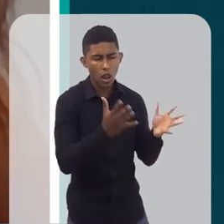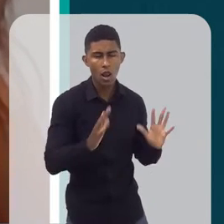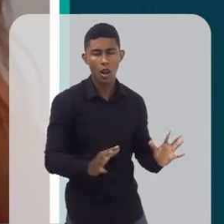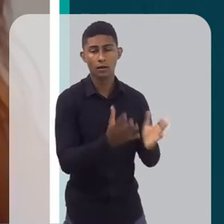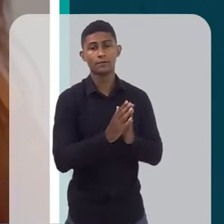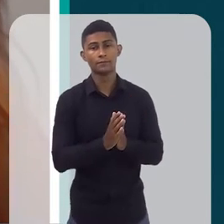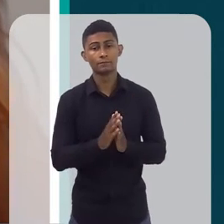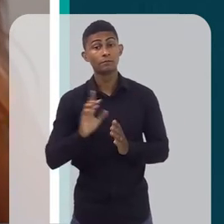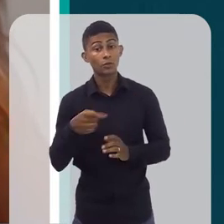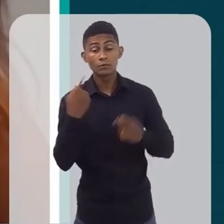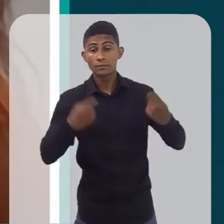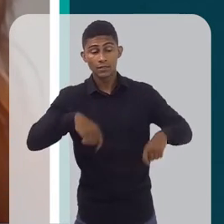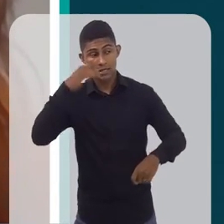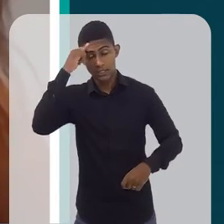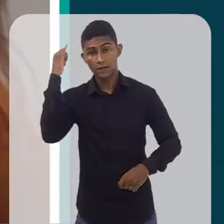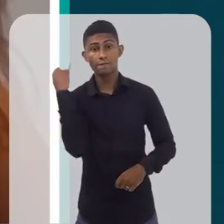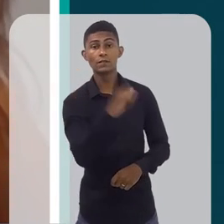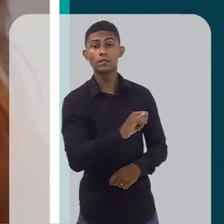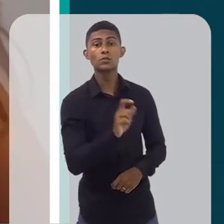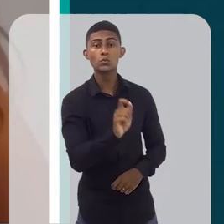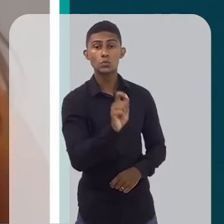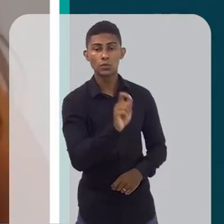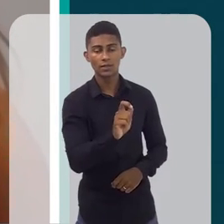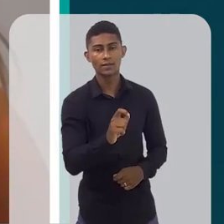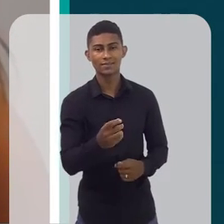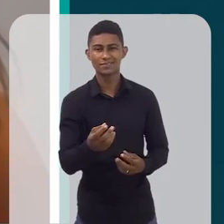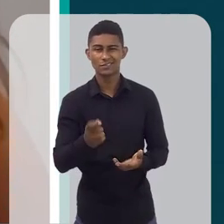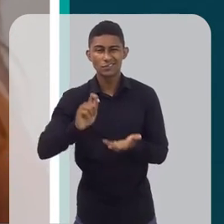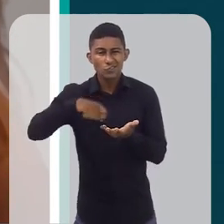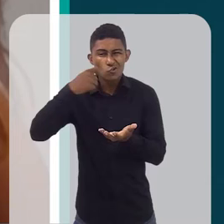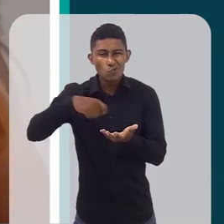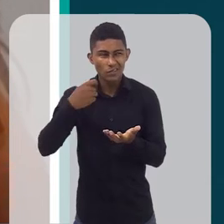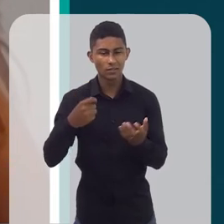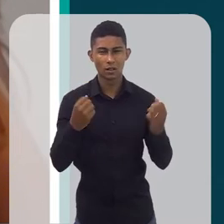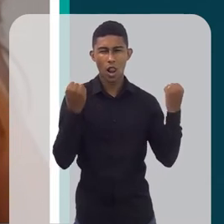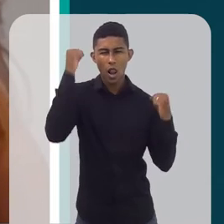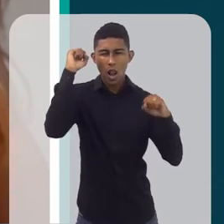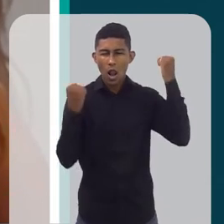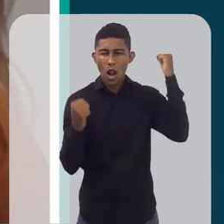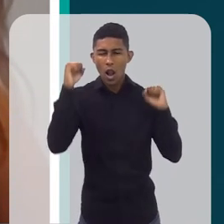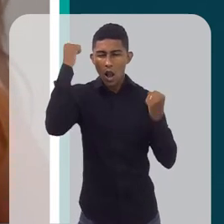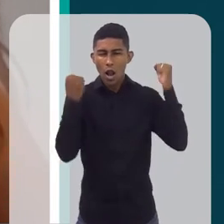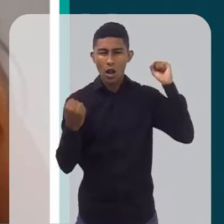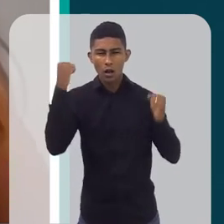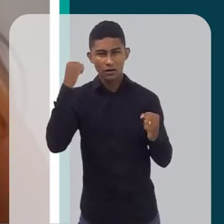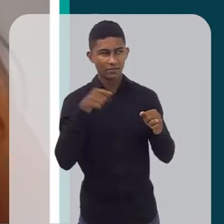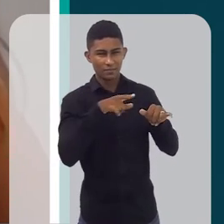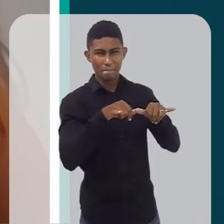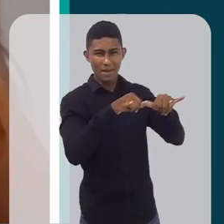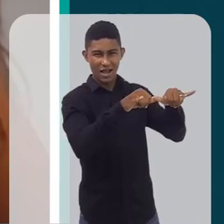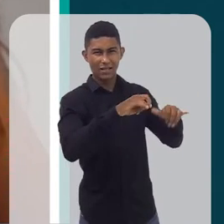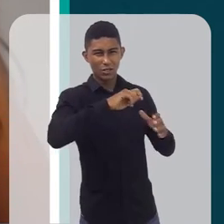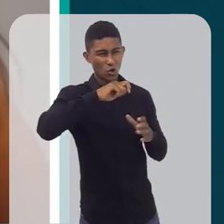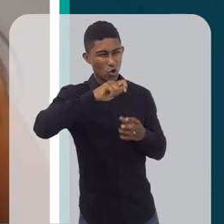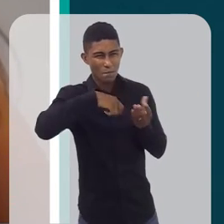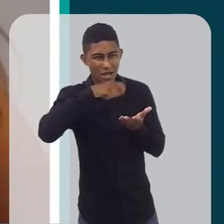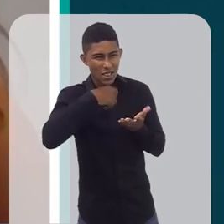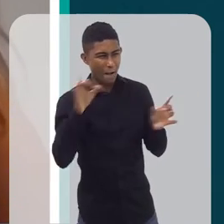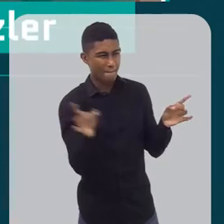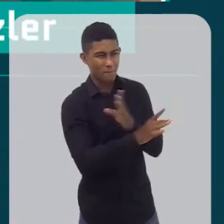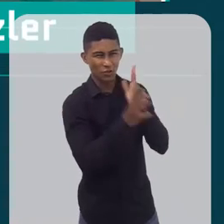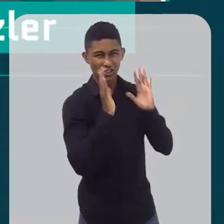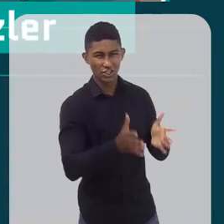é que nós temos que evitar sempre alimentos processados e ultraprocessados. Esses alimentos